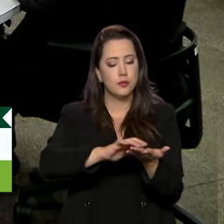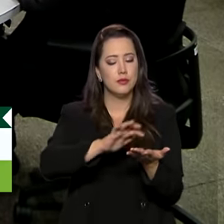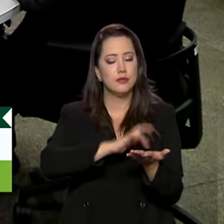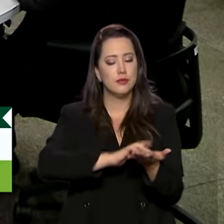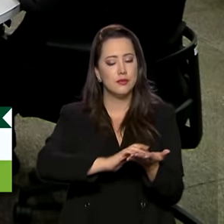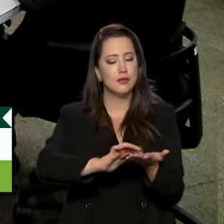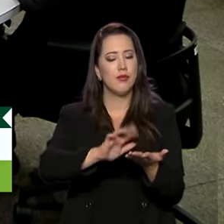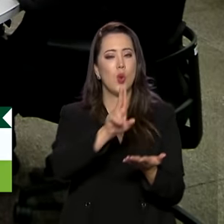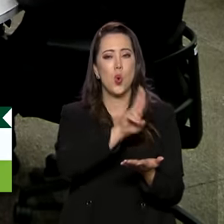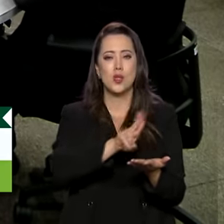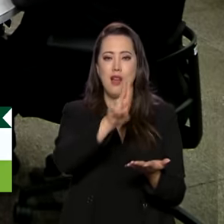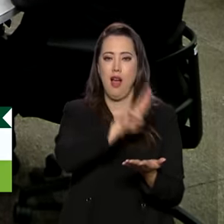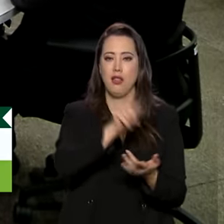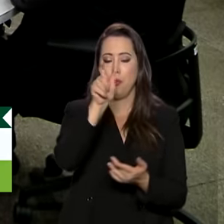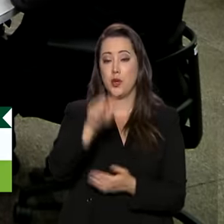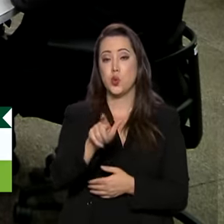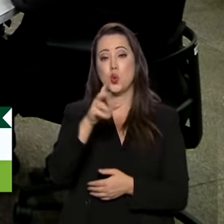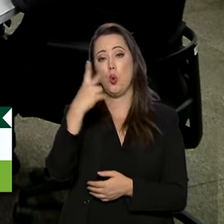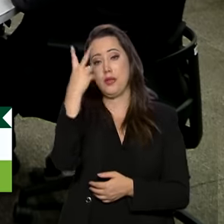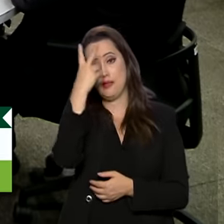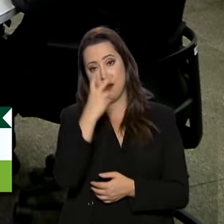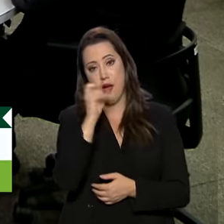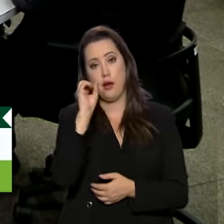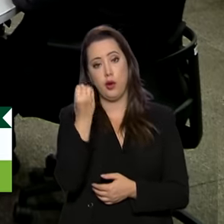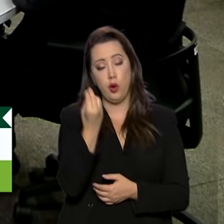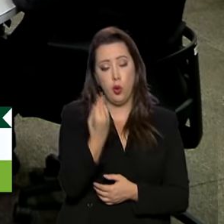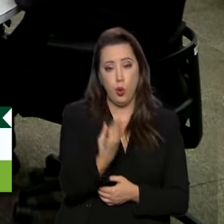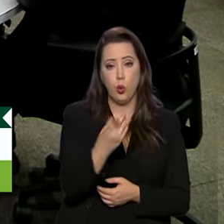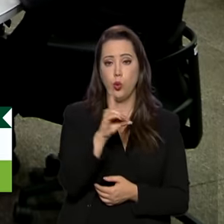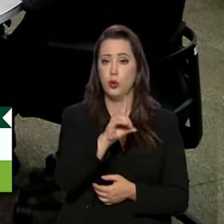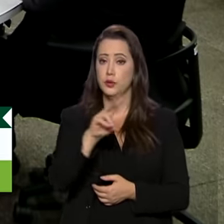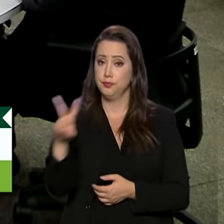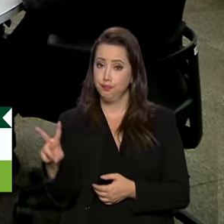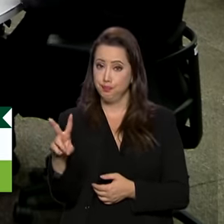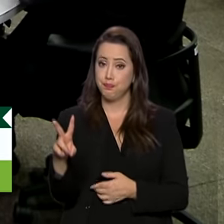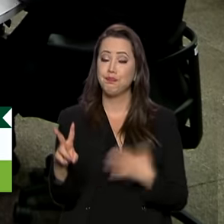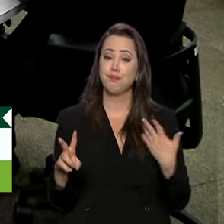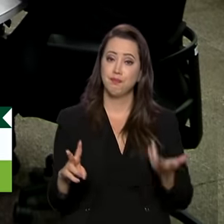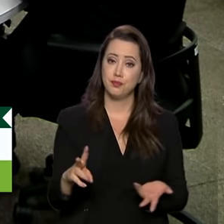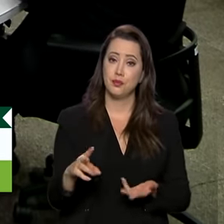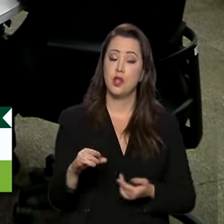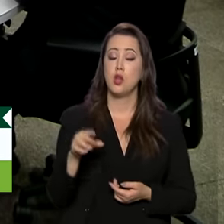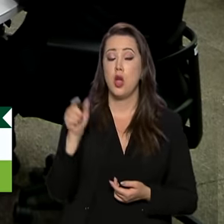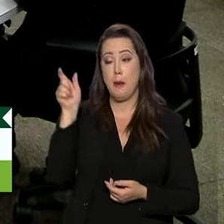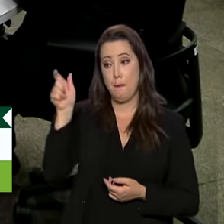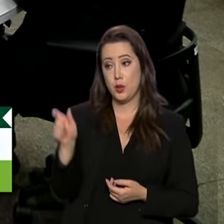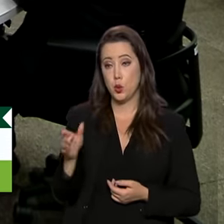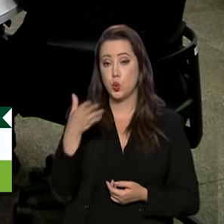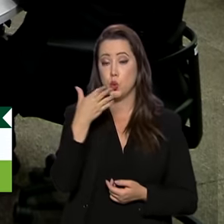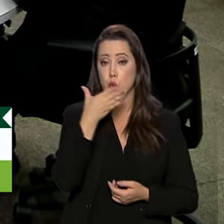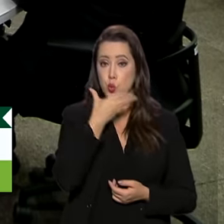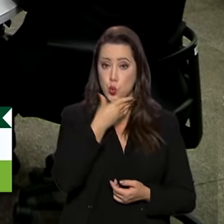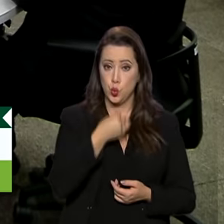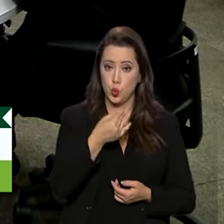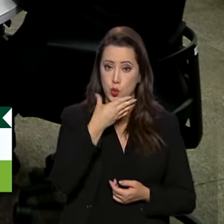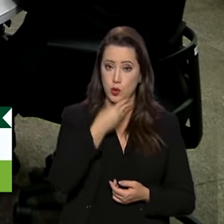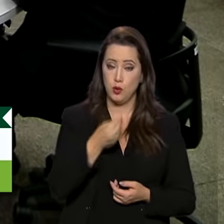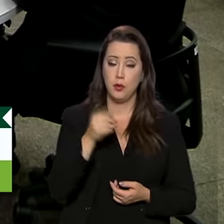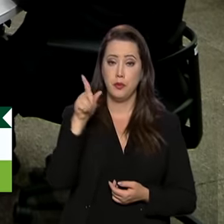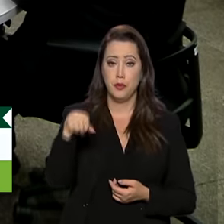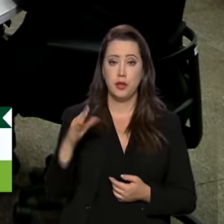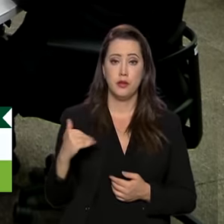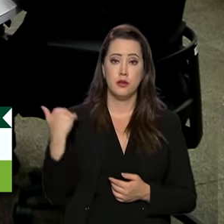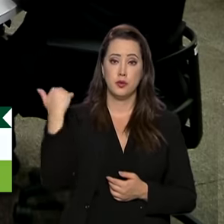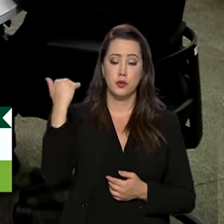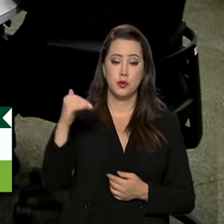escrita Tati utilizado por pessoas cegas ou com baixa visão o mar Luiz Silva superintendente da associação